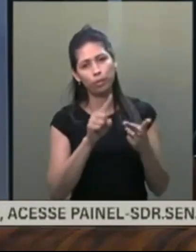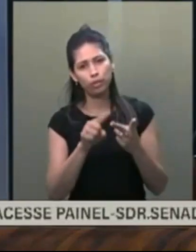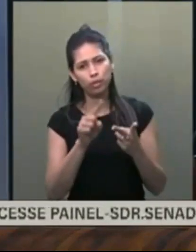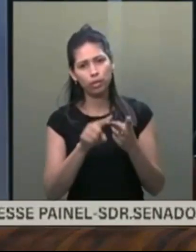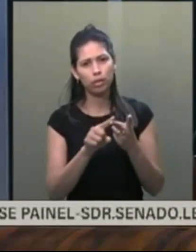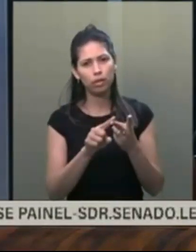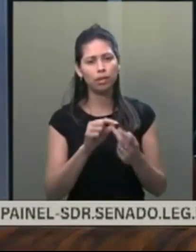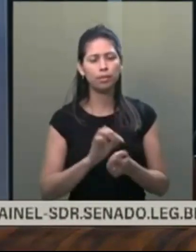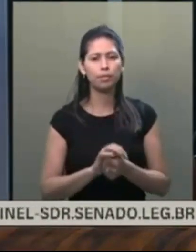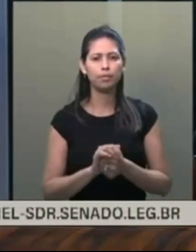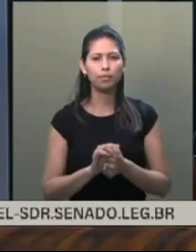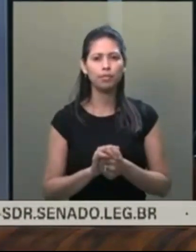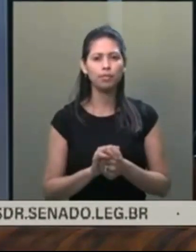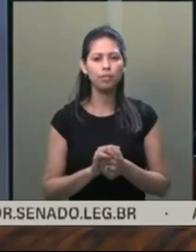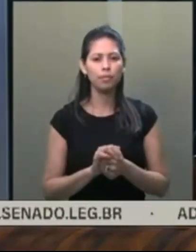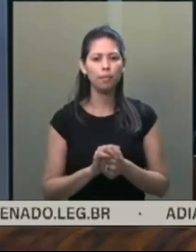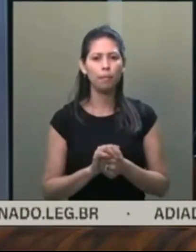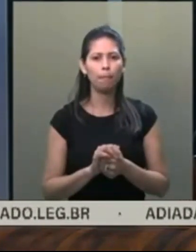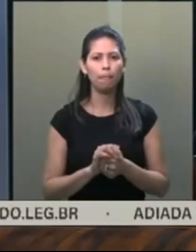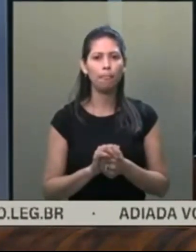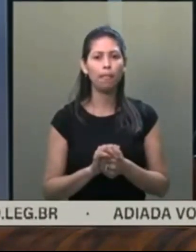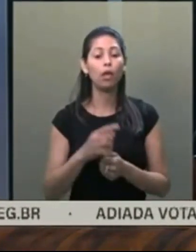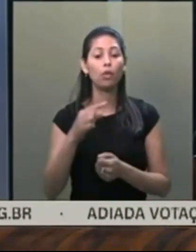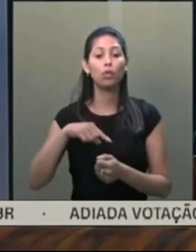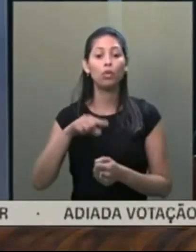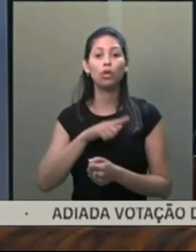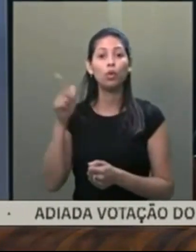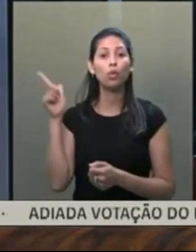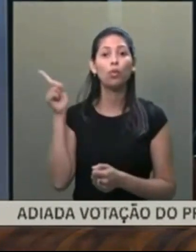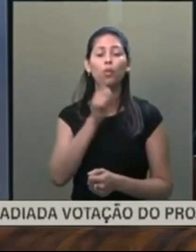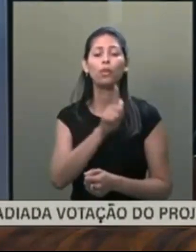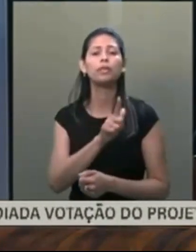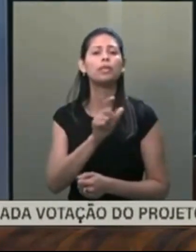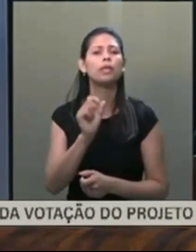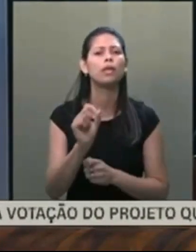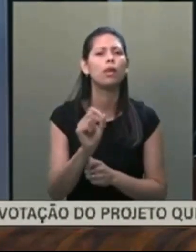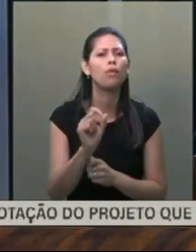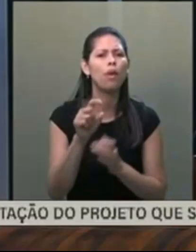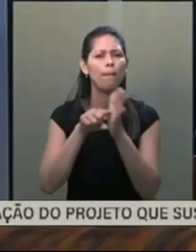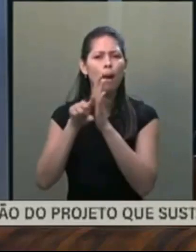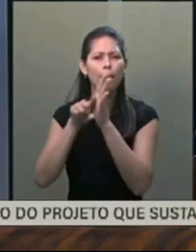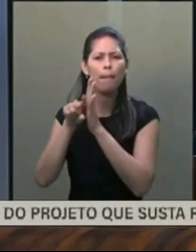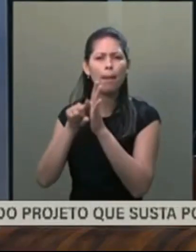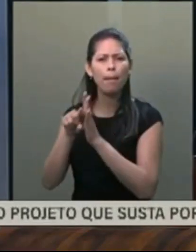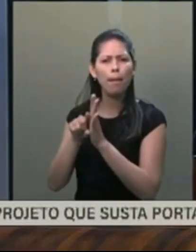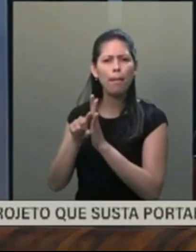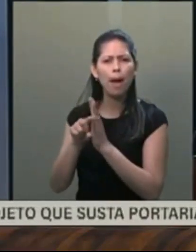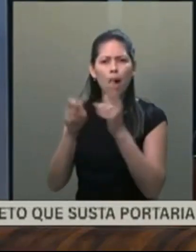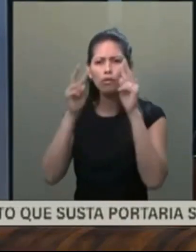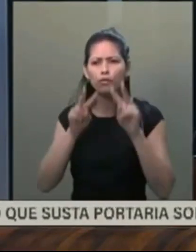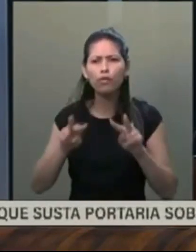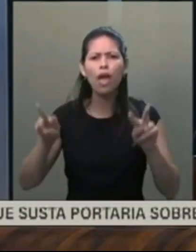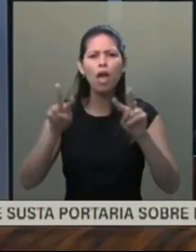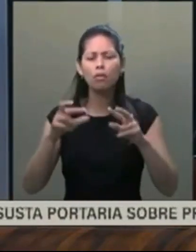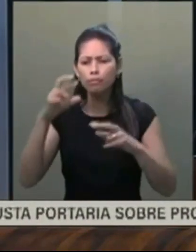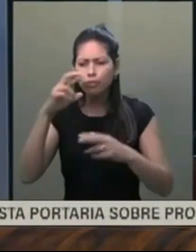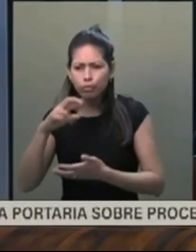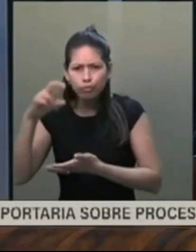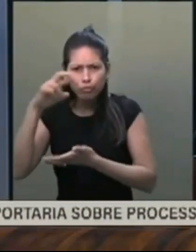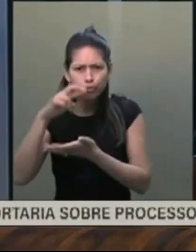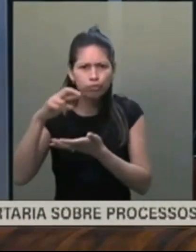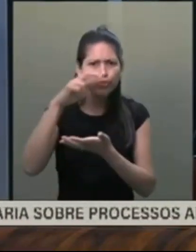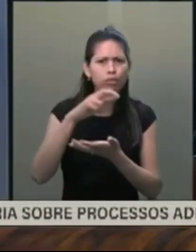é agir como Pôncio Pilatos, lavando as mãos, alimentando com